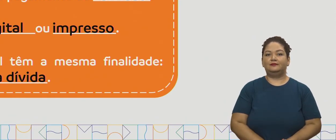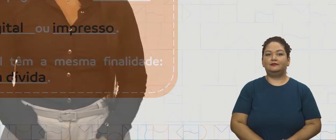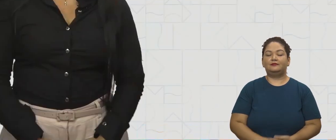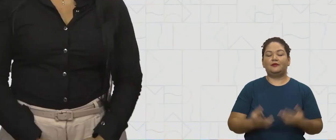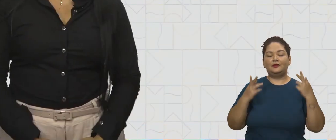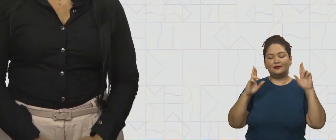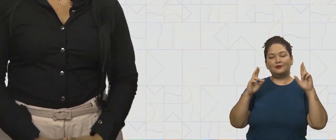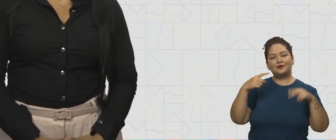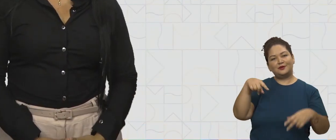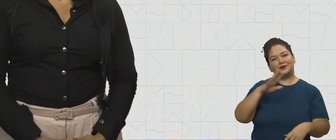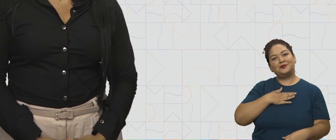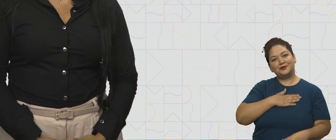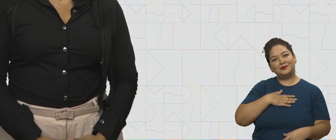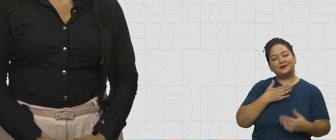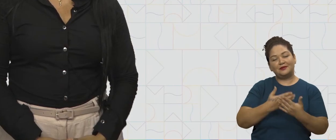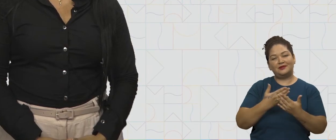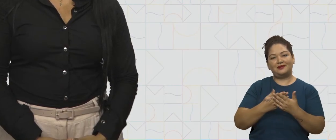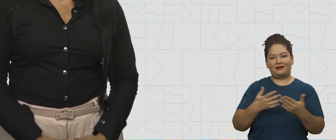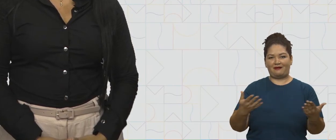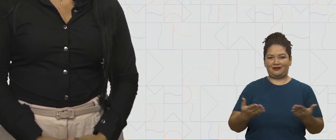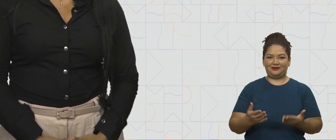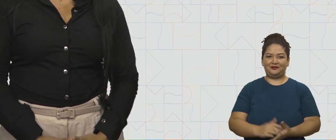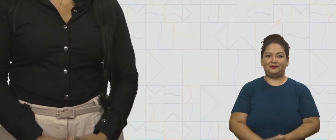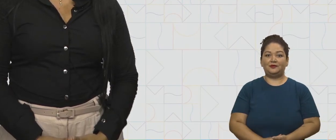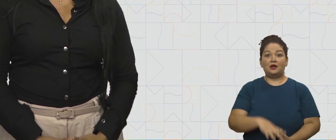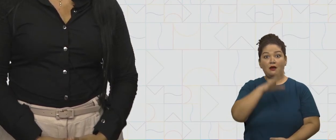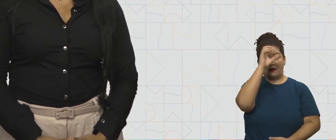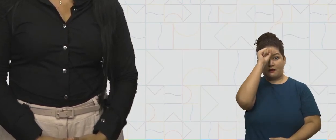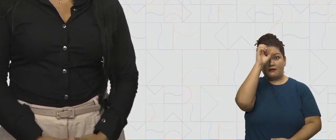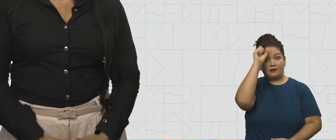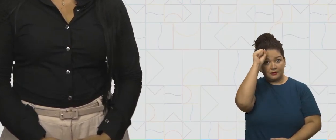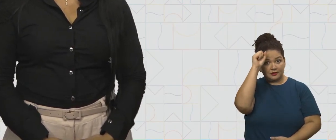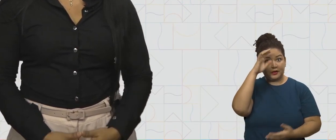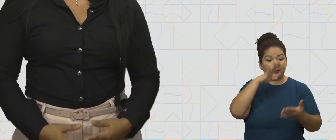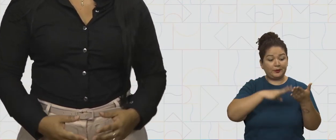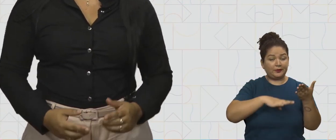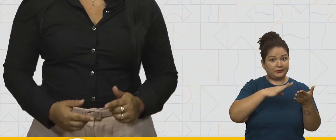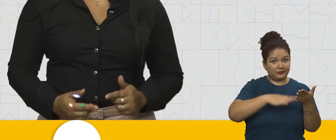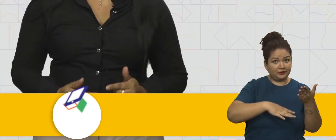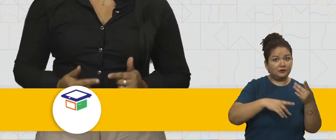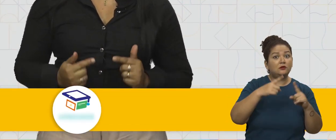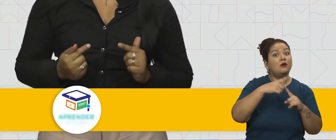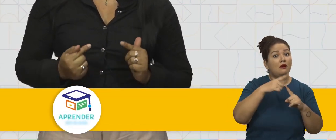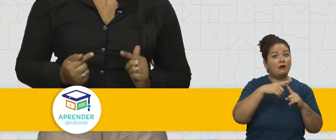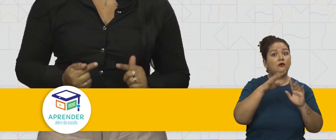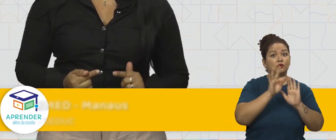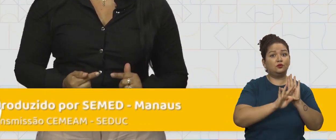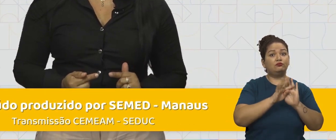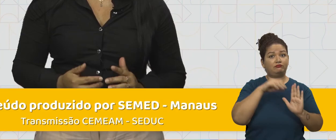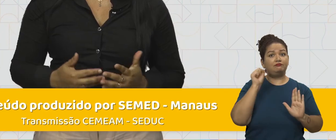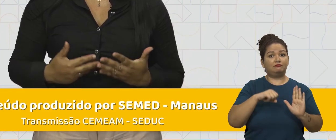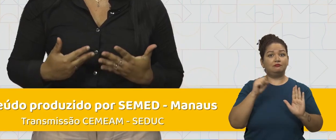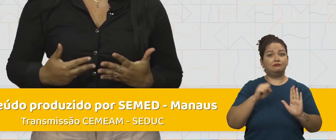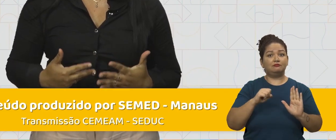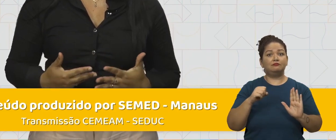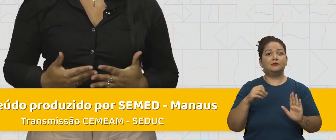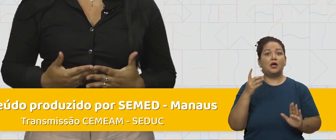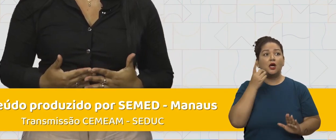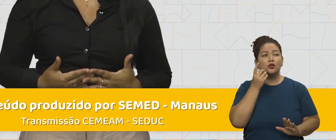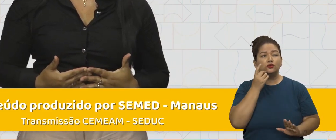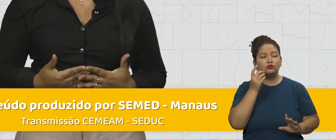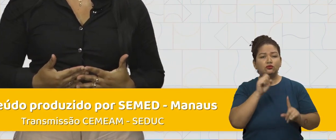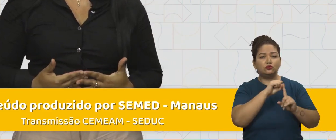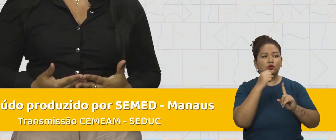isso. Espero que vocês tenham gostado da aula de hoje, crianças. Aprendemos que o boleto é um tipo de texto que